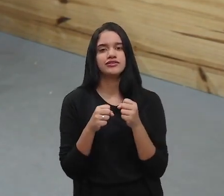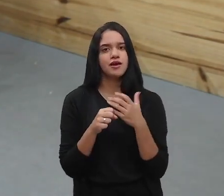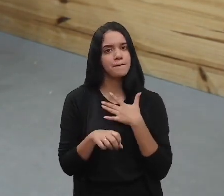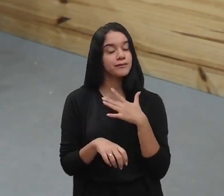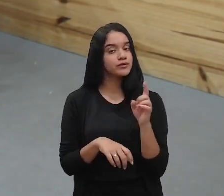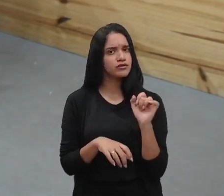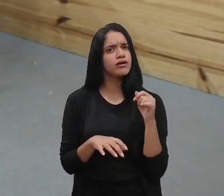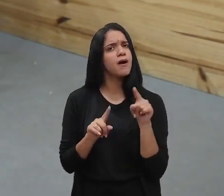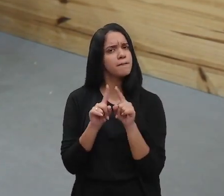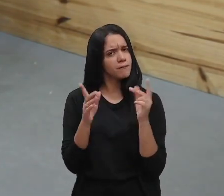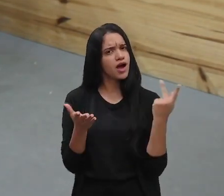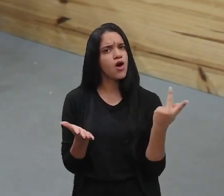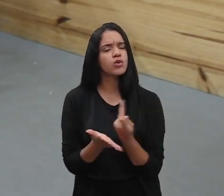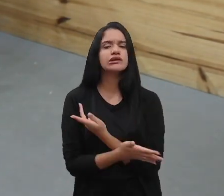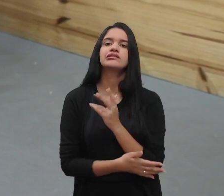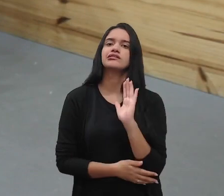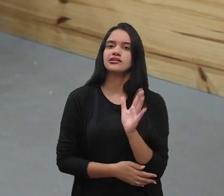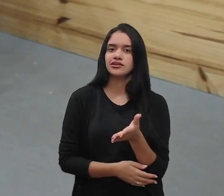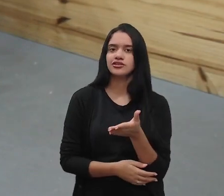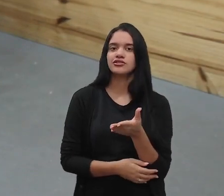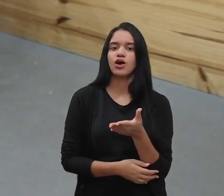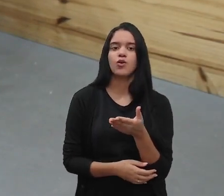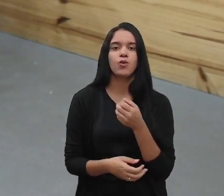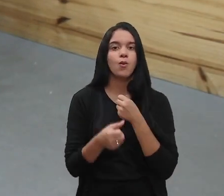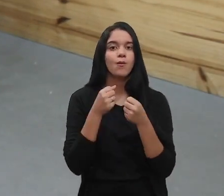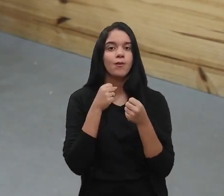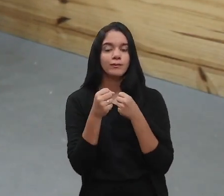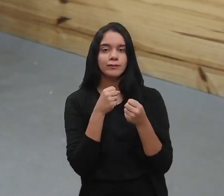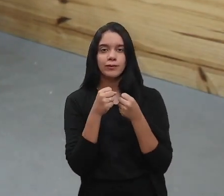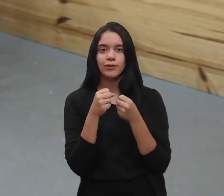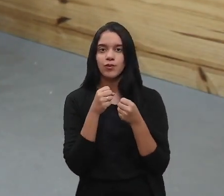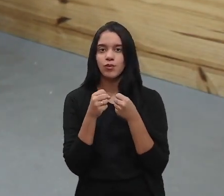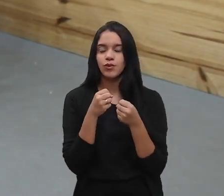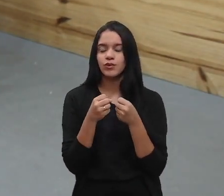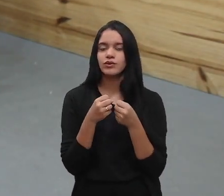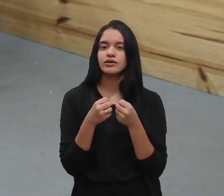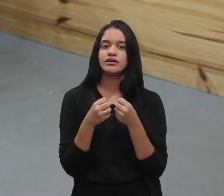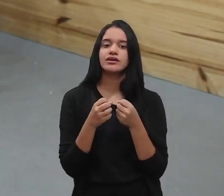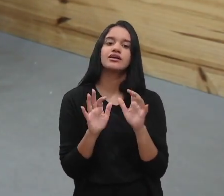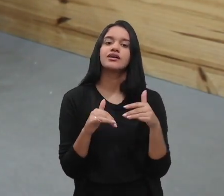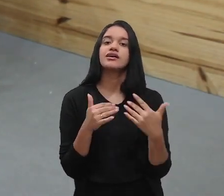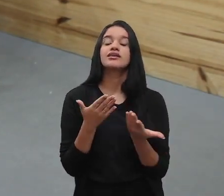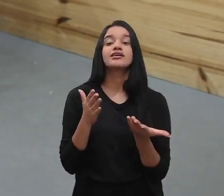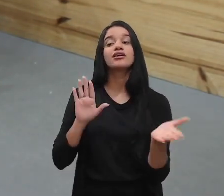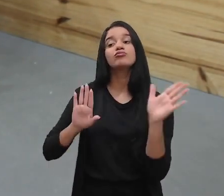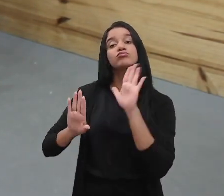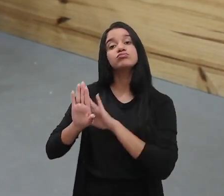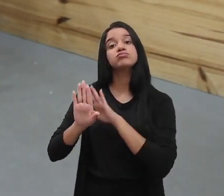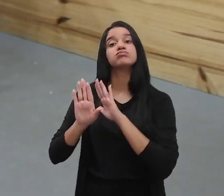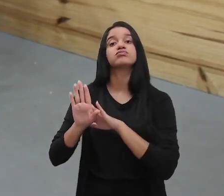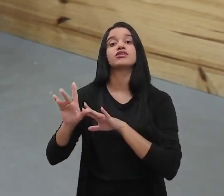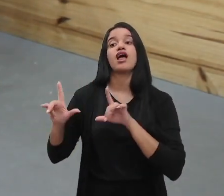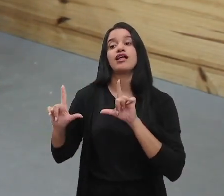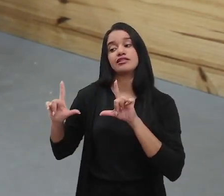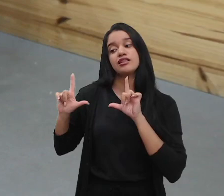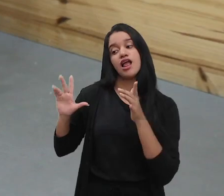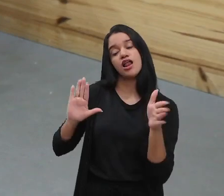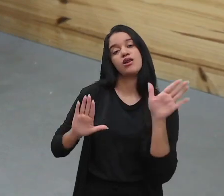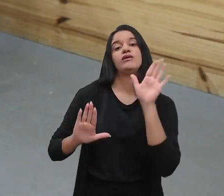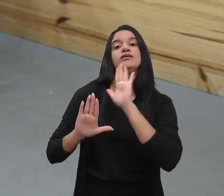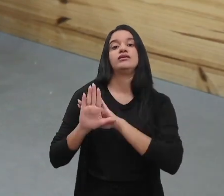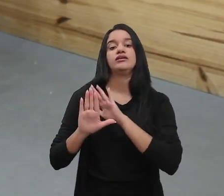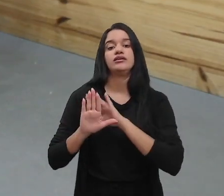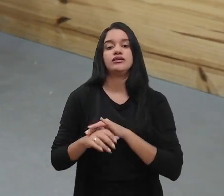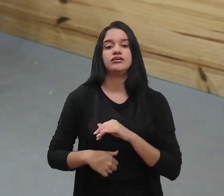está acontecendo, minha gente. O robô entrevistando, e o que é que aparece do outro lado, né, da tela? Para o